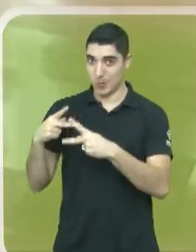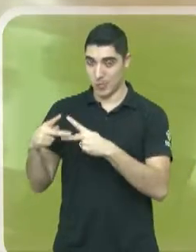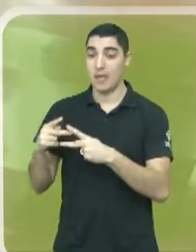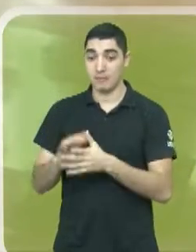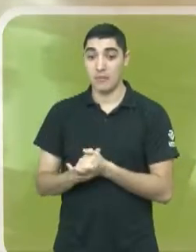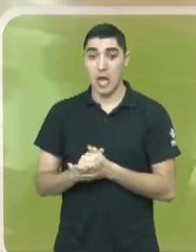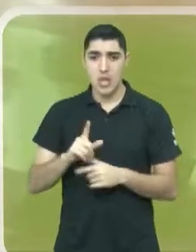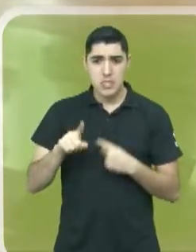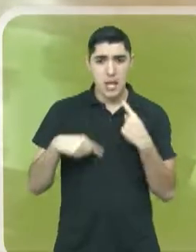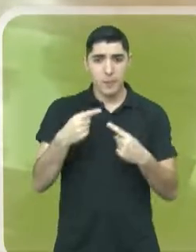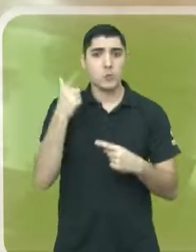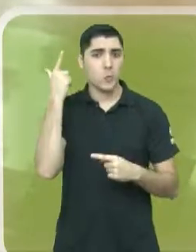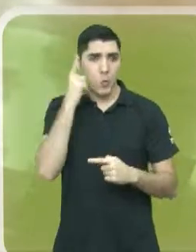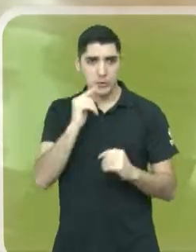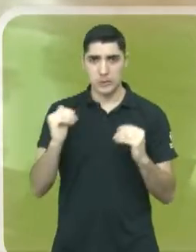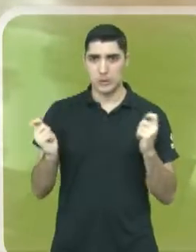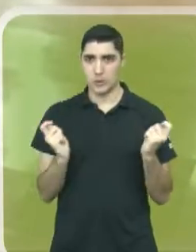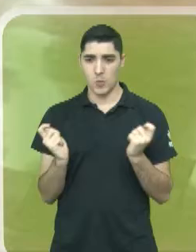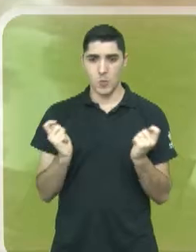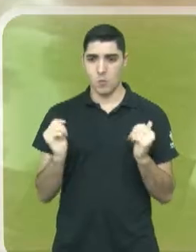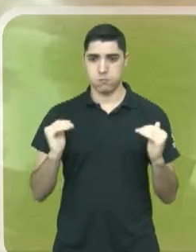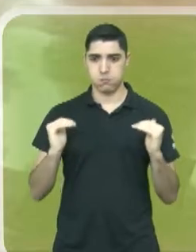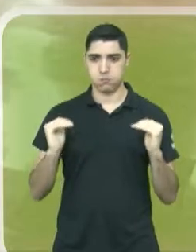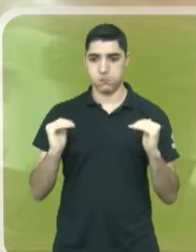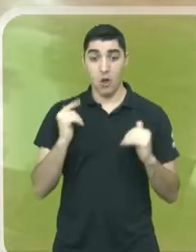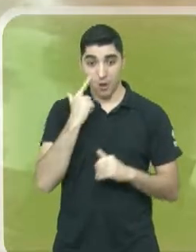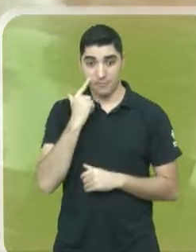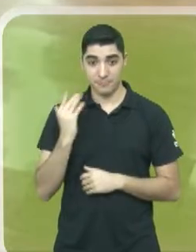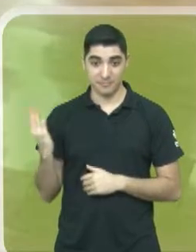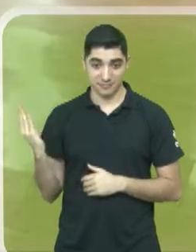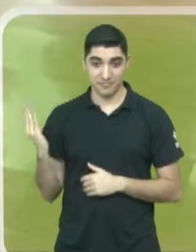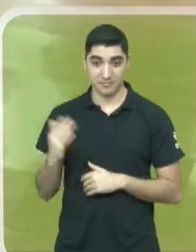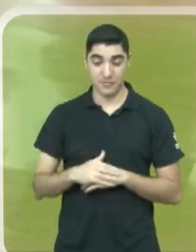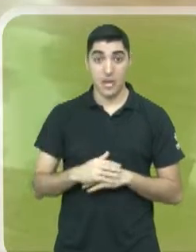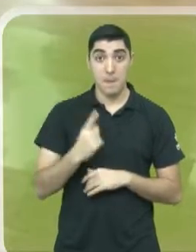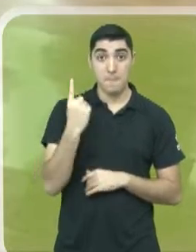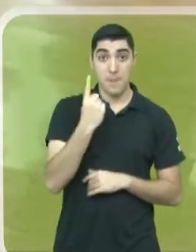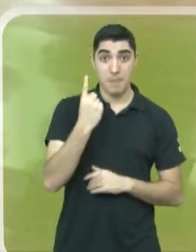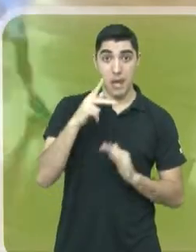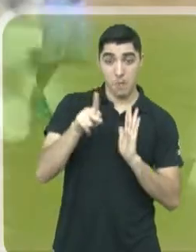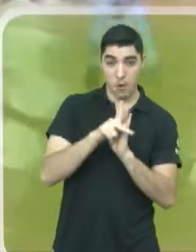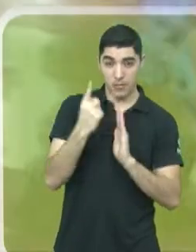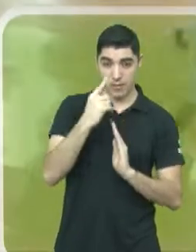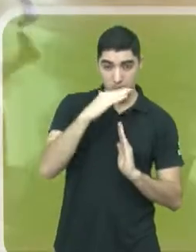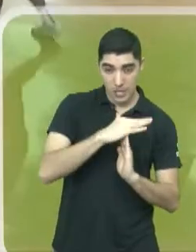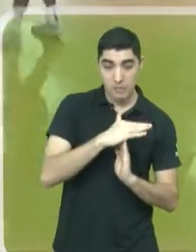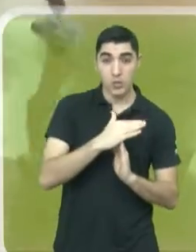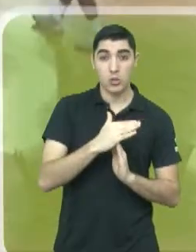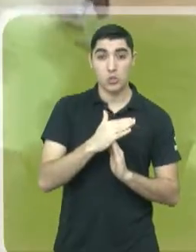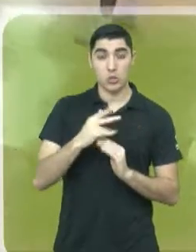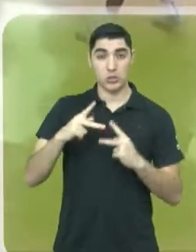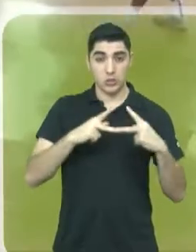vez deu ritmo no segundo quarto, fechando o primeiro tempo com vitória joseense por 2 pontos,